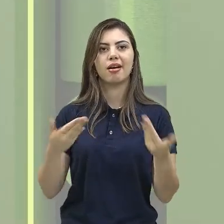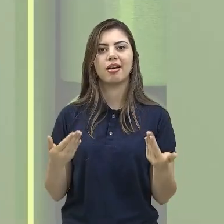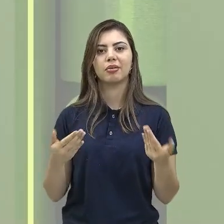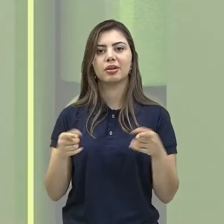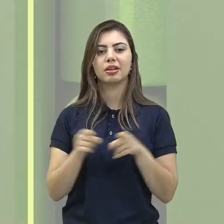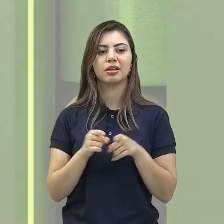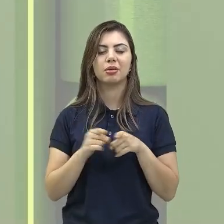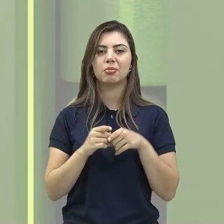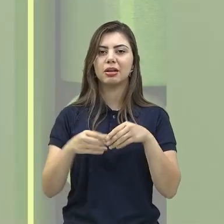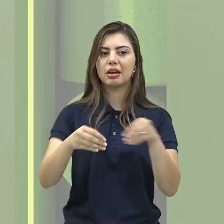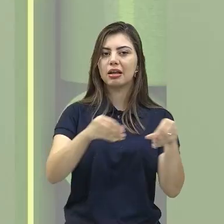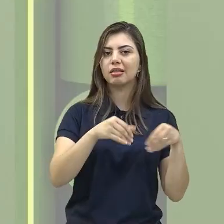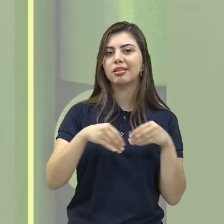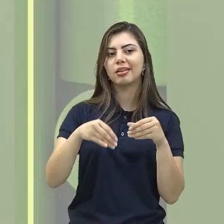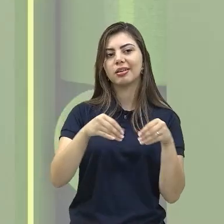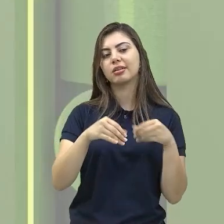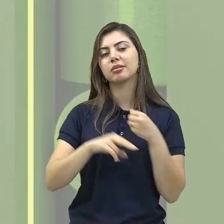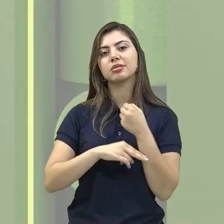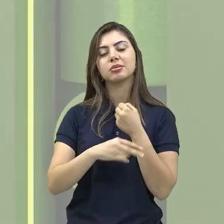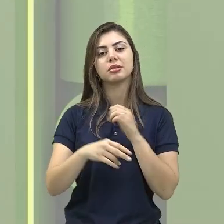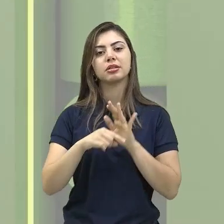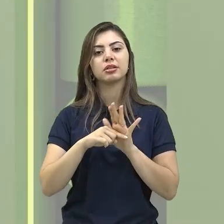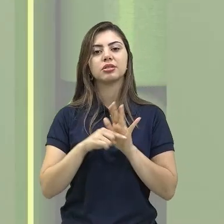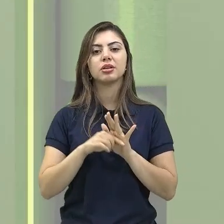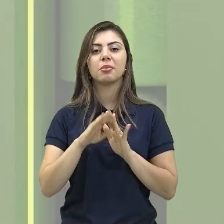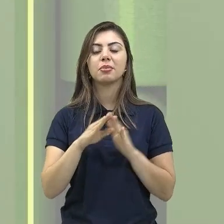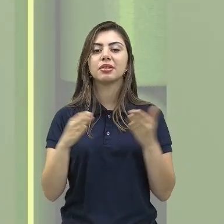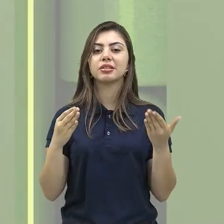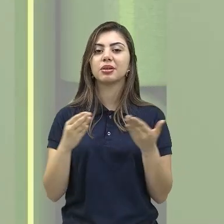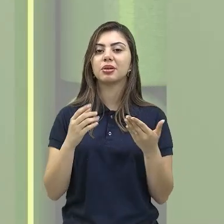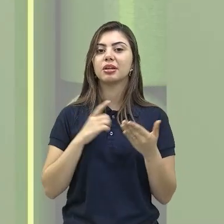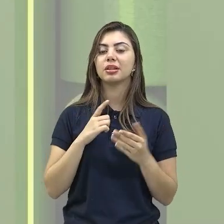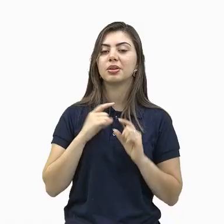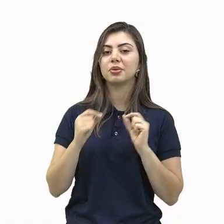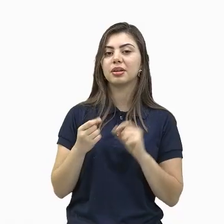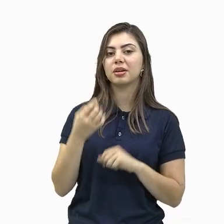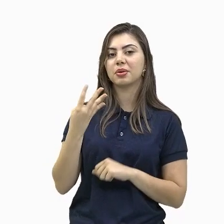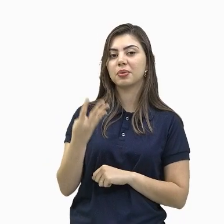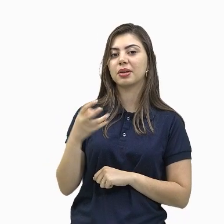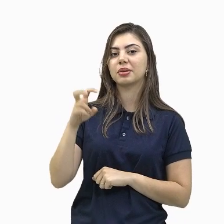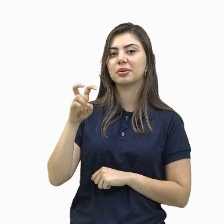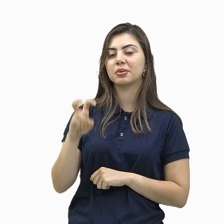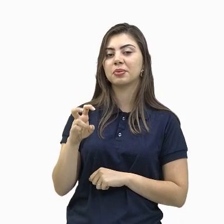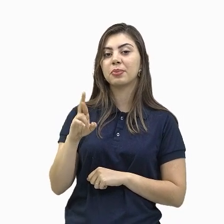enfim, poluindo o meio ambiente. Vamos agora ao nosso 4R, reutilizar?